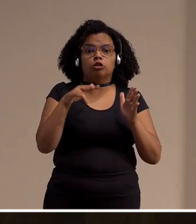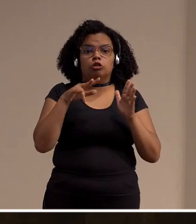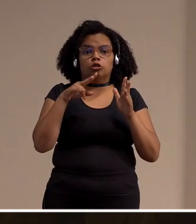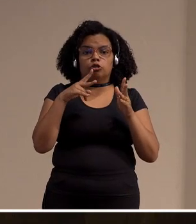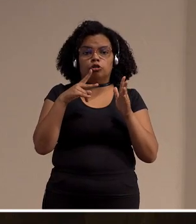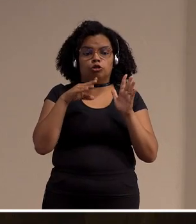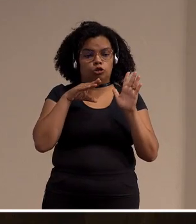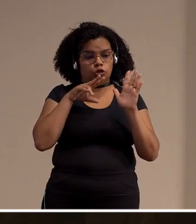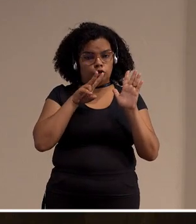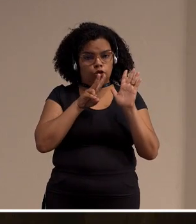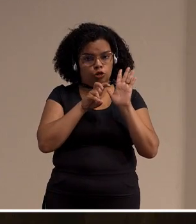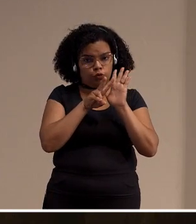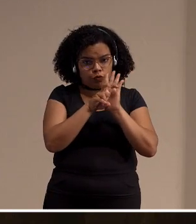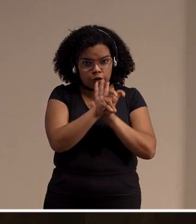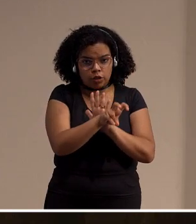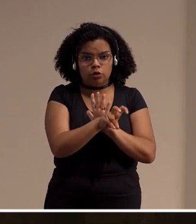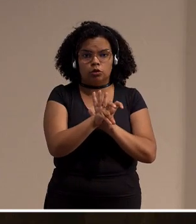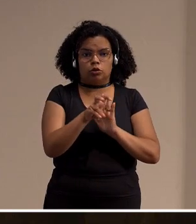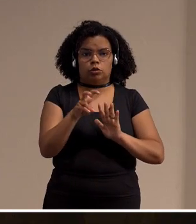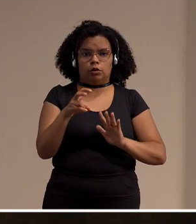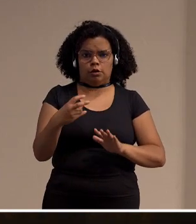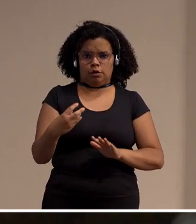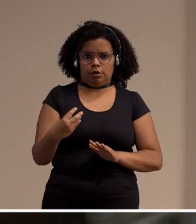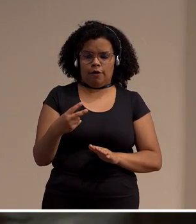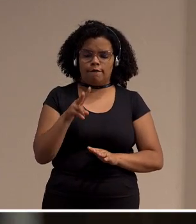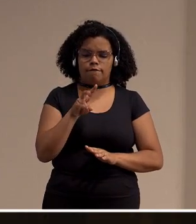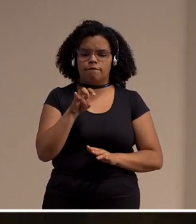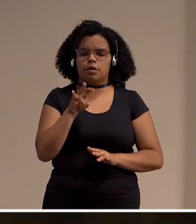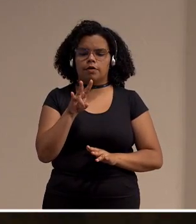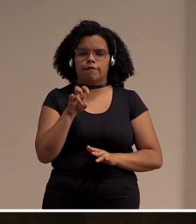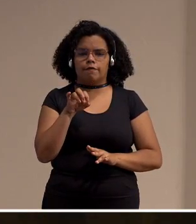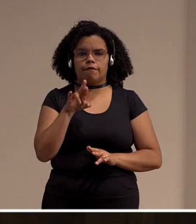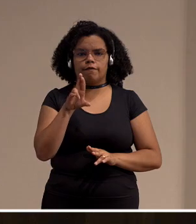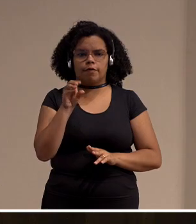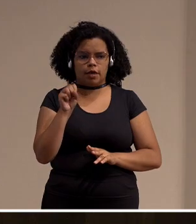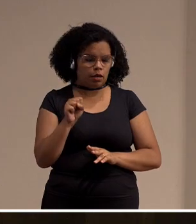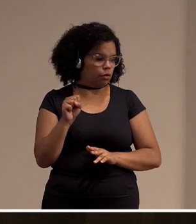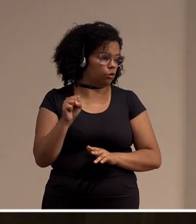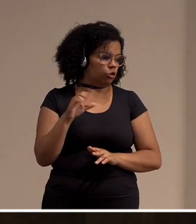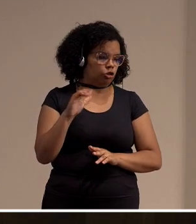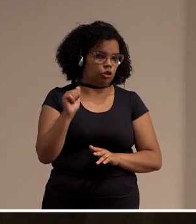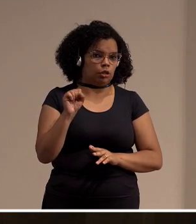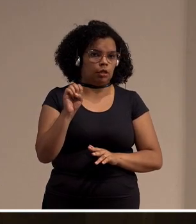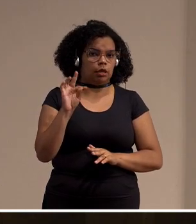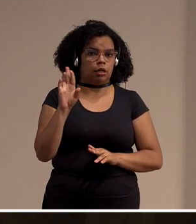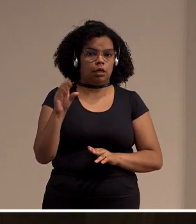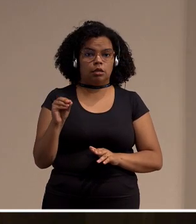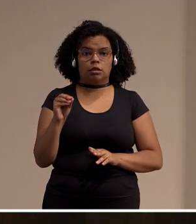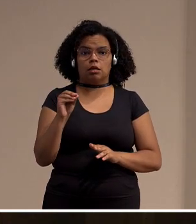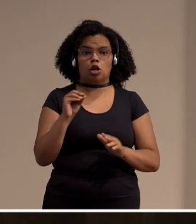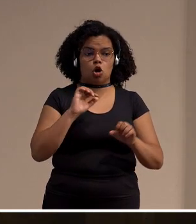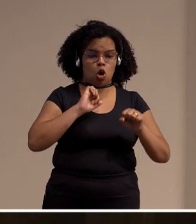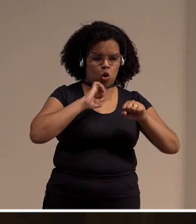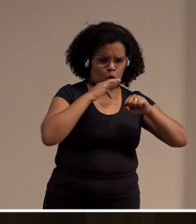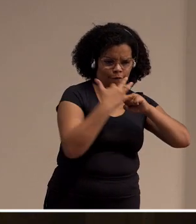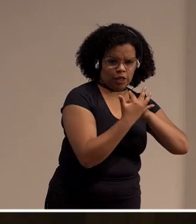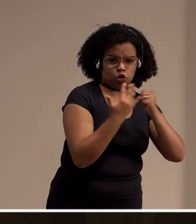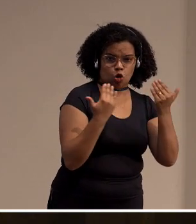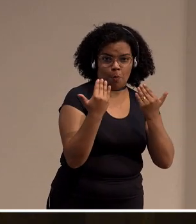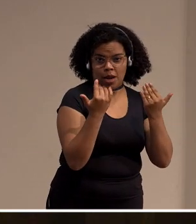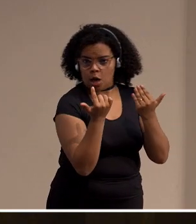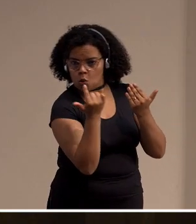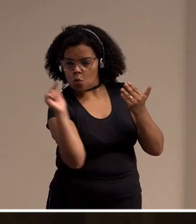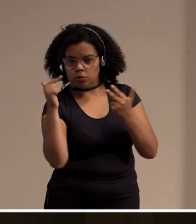que el único archivo para comparar con la situación de COVID era que as comunidades indígenas eram umas pessoas